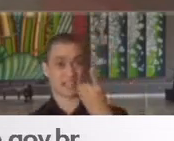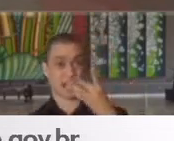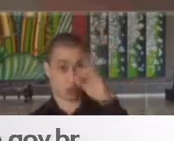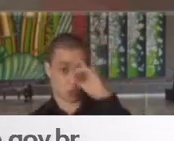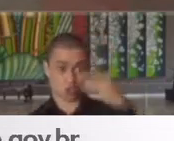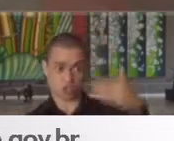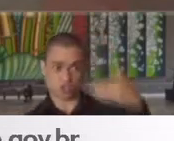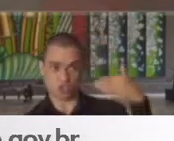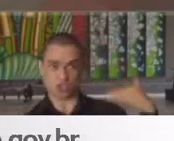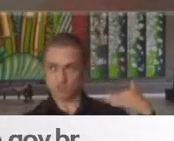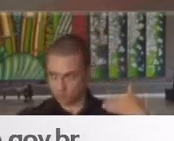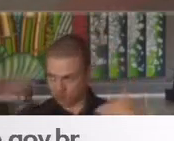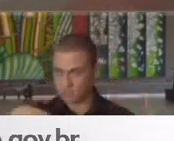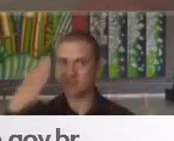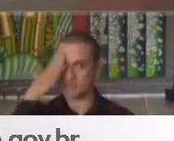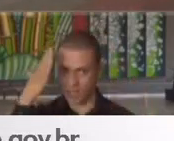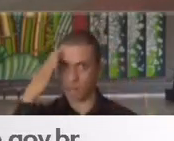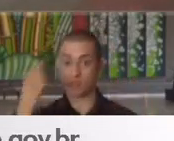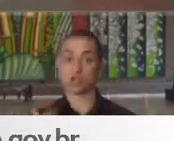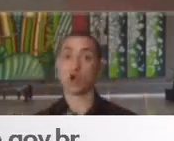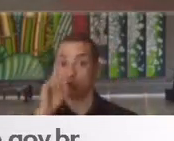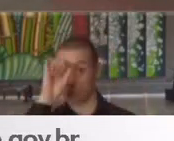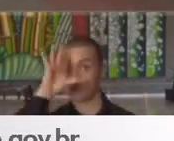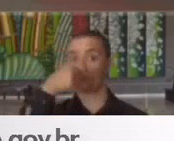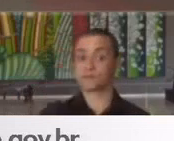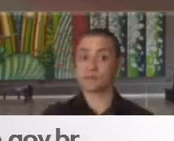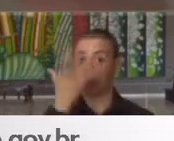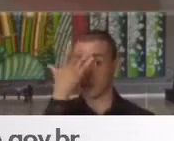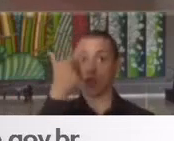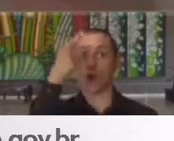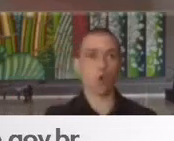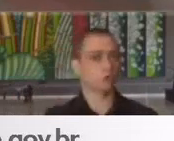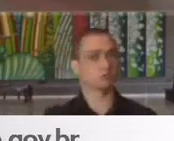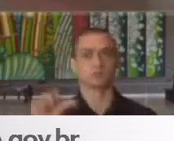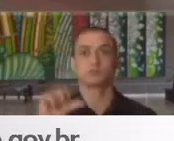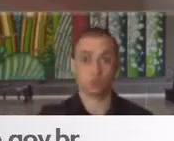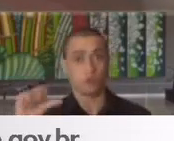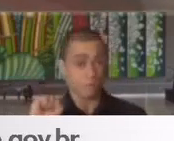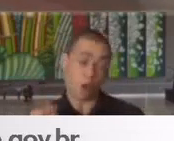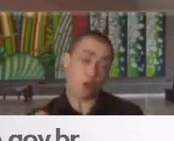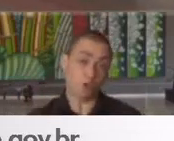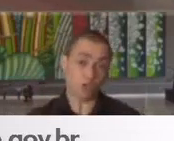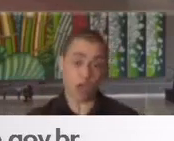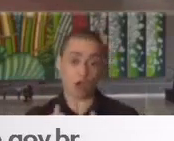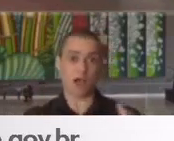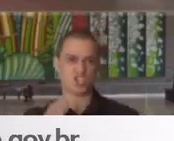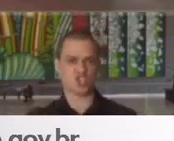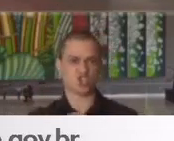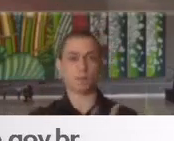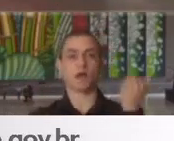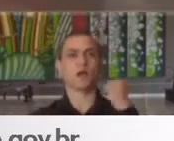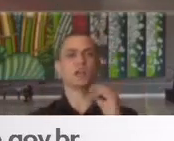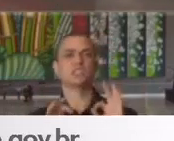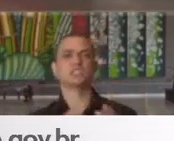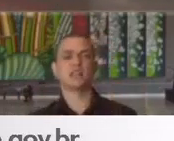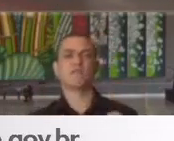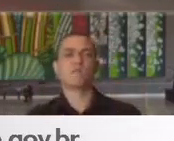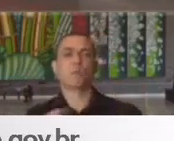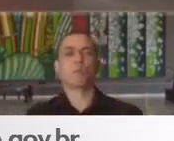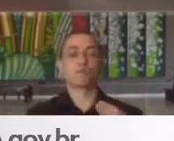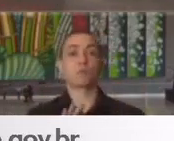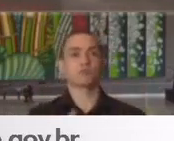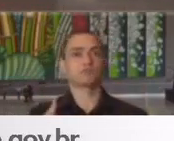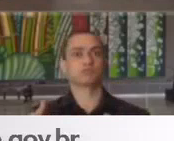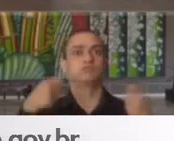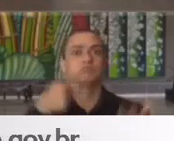os jornalistas que aqui estão têm visto que a cada dia nós gradualmente aumentamos o controle e as